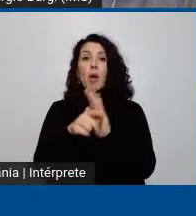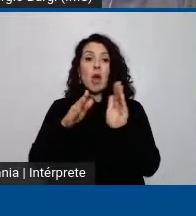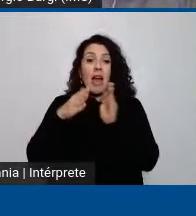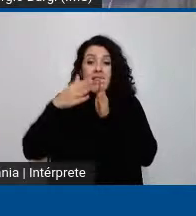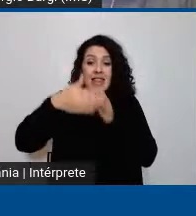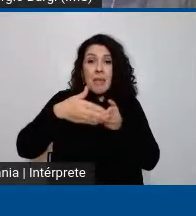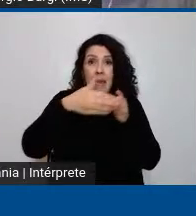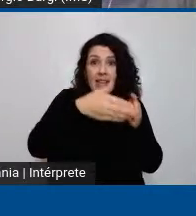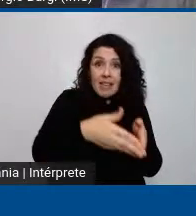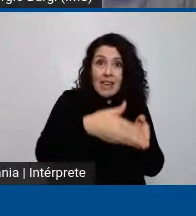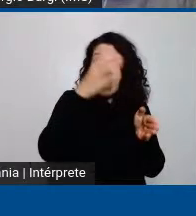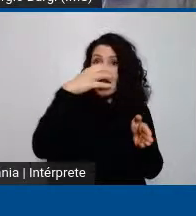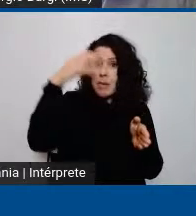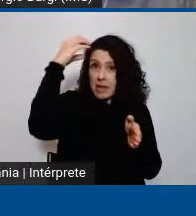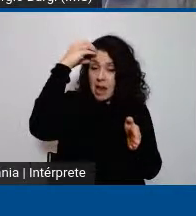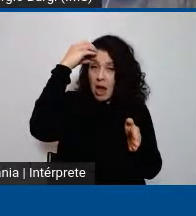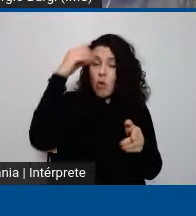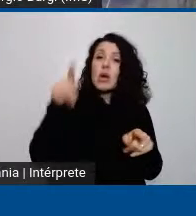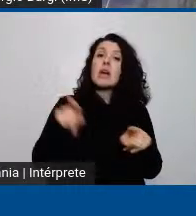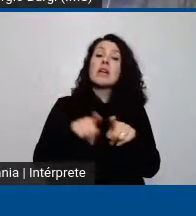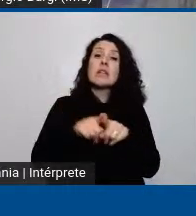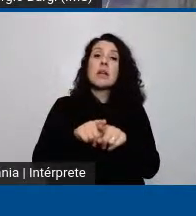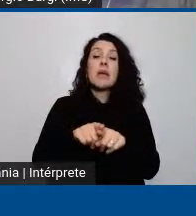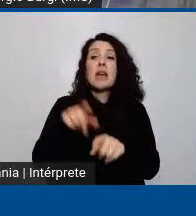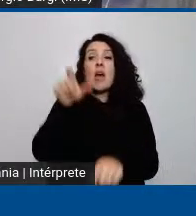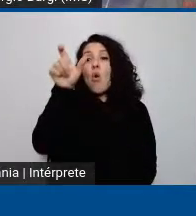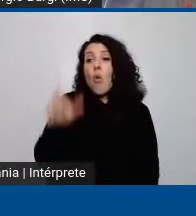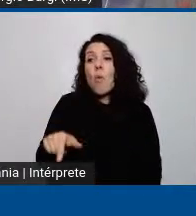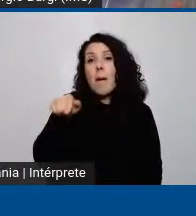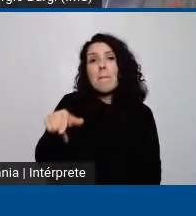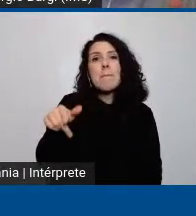e, fundamentalmente, também alguém